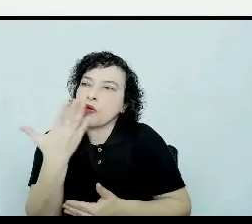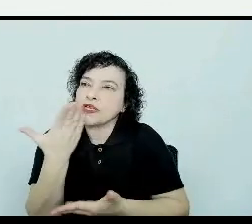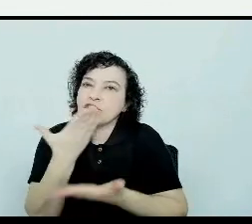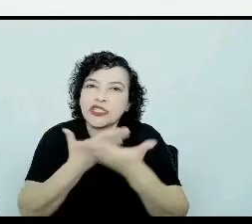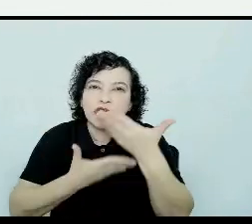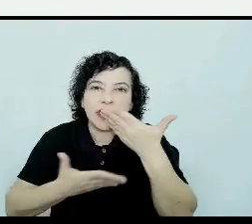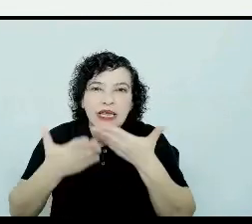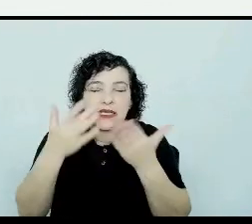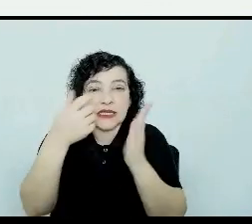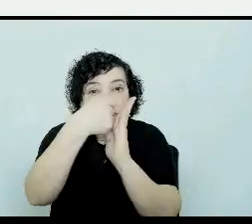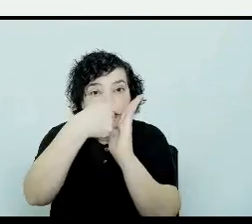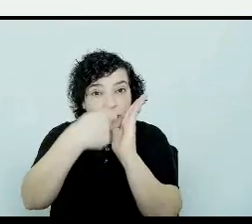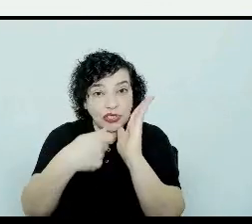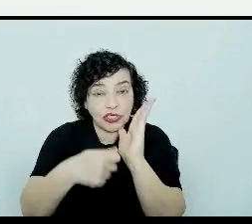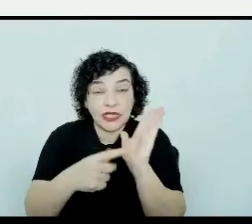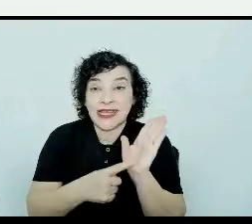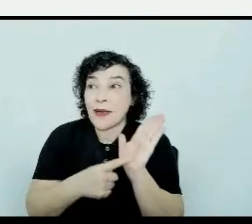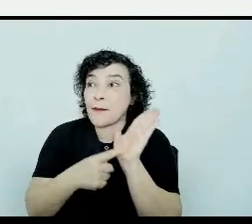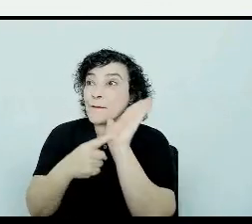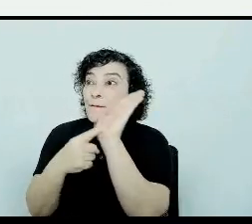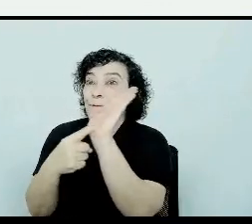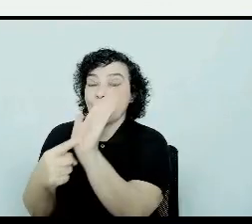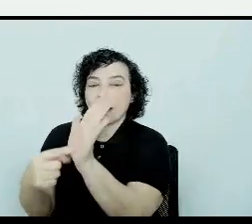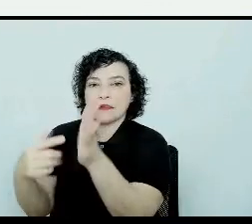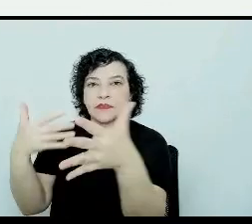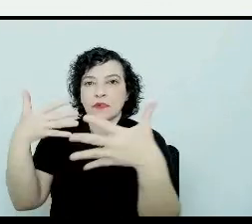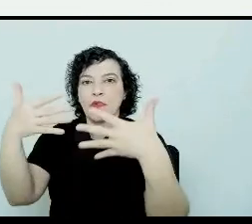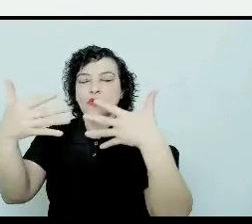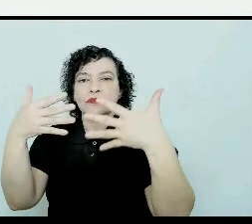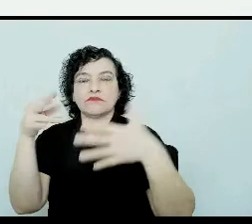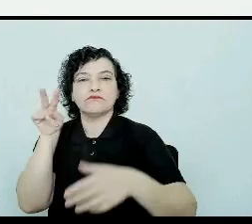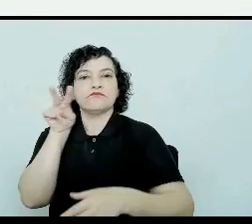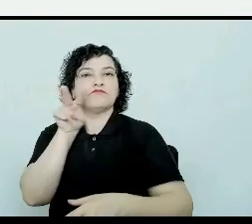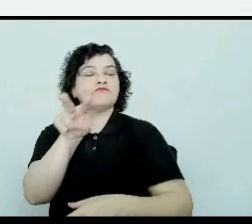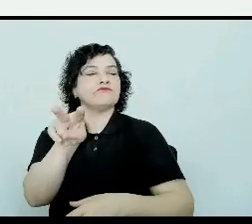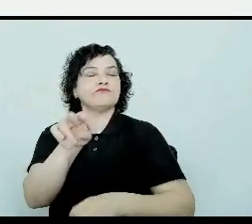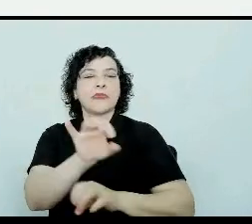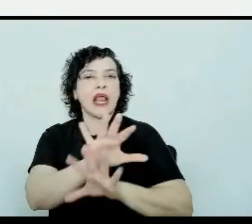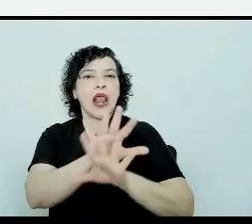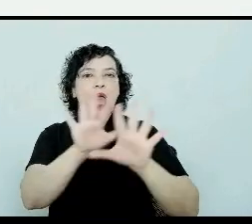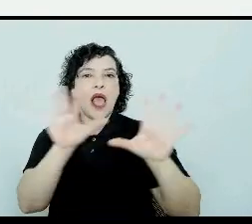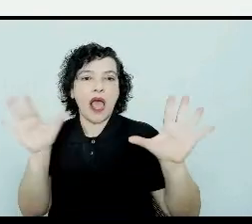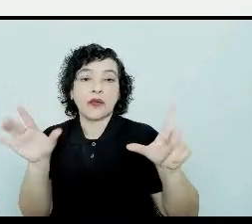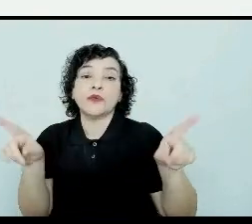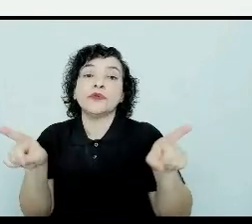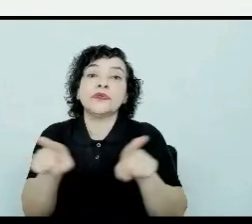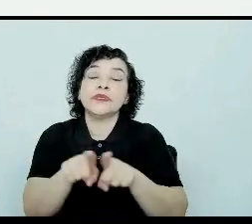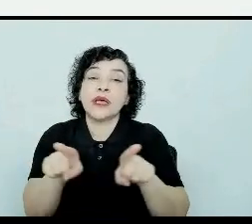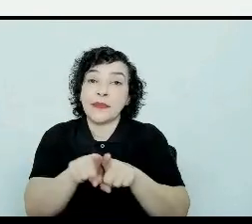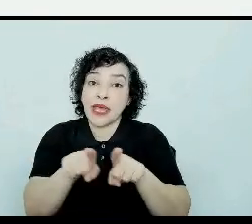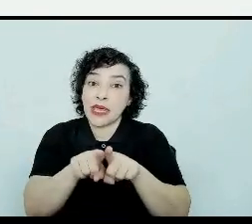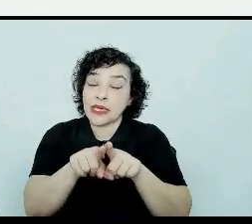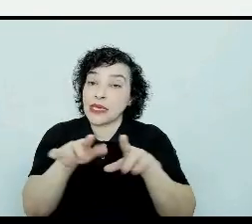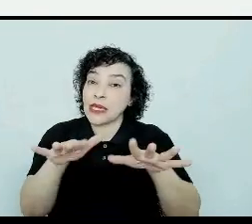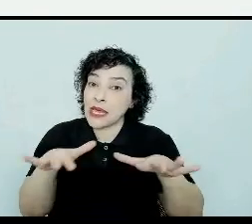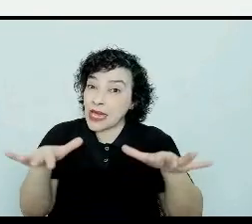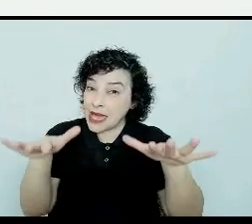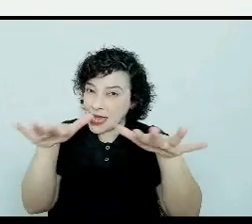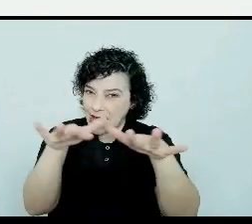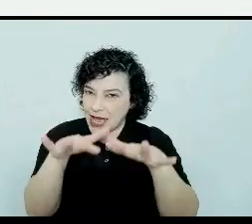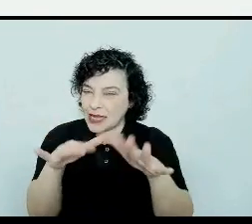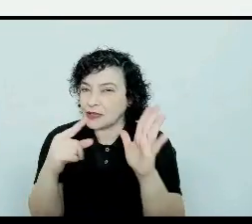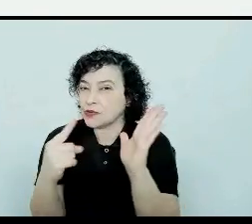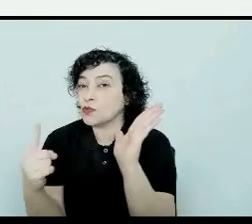entreguem um nível de contraste tranquilo, né, para o usuário. A área de toque, né, desse clique,